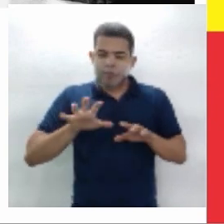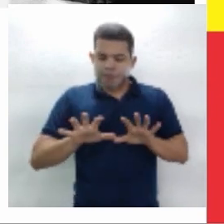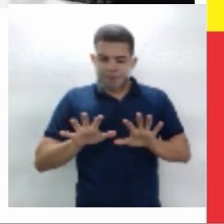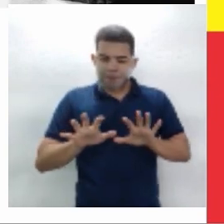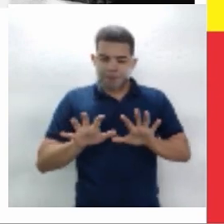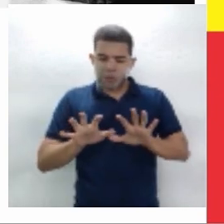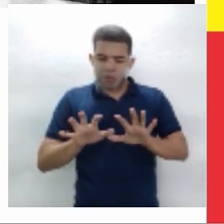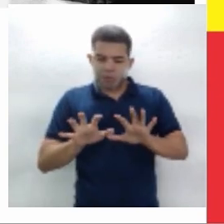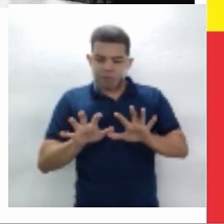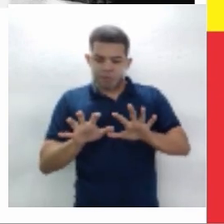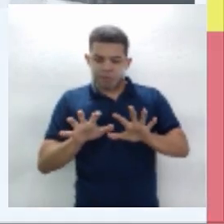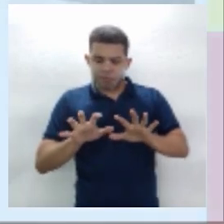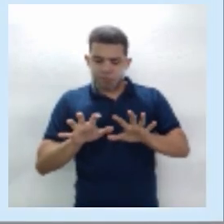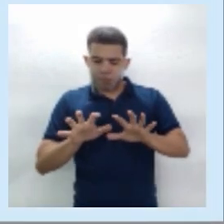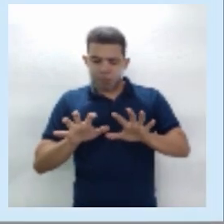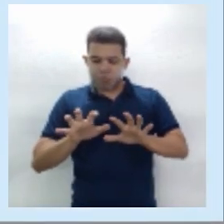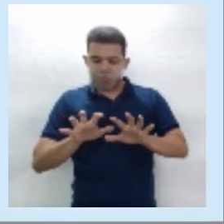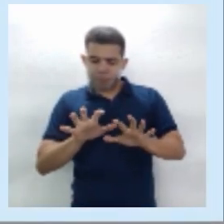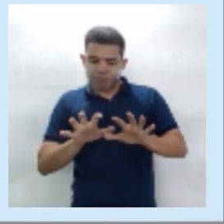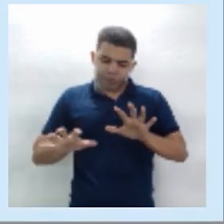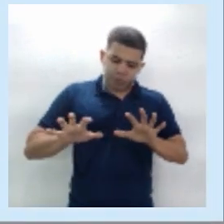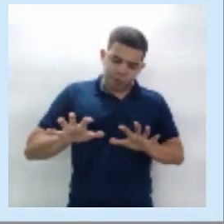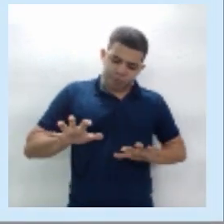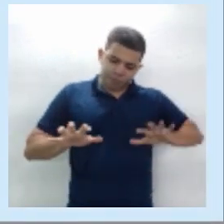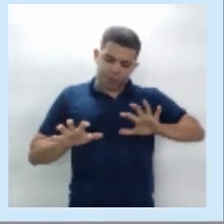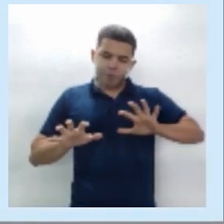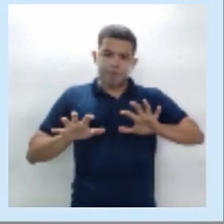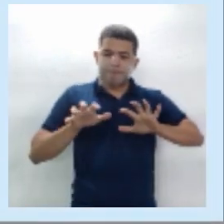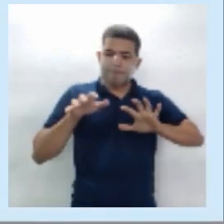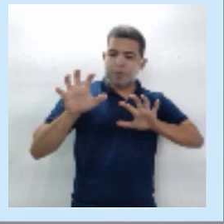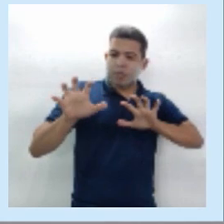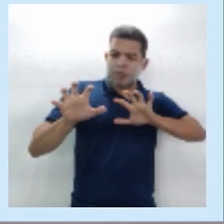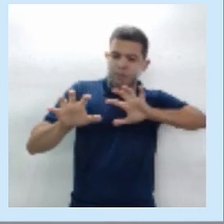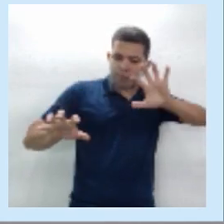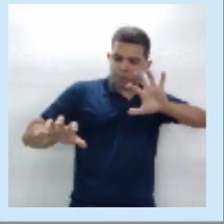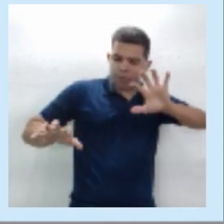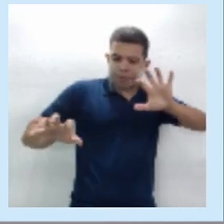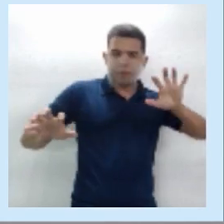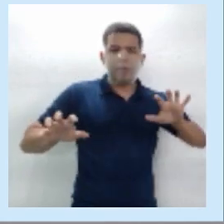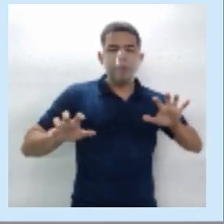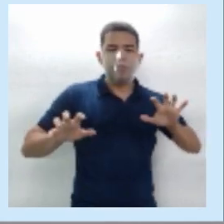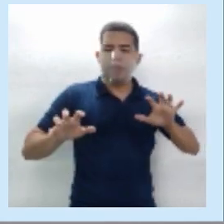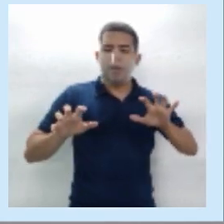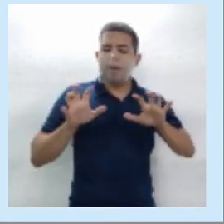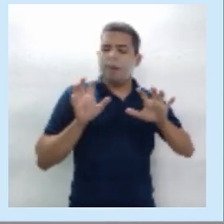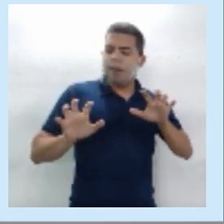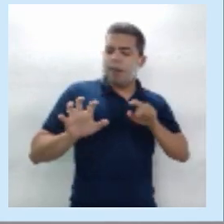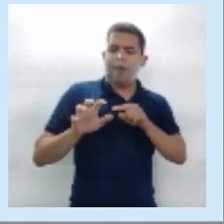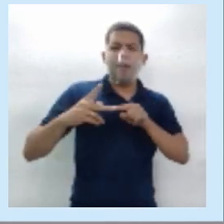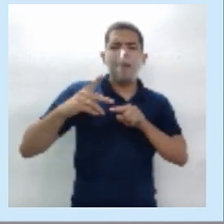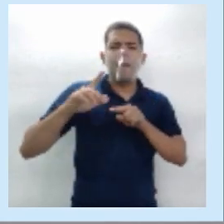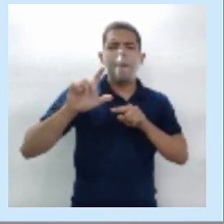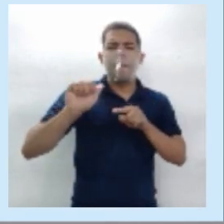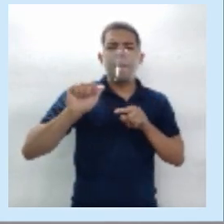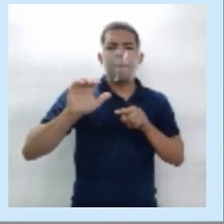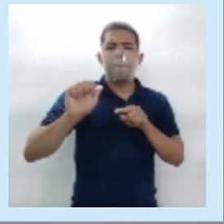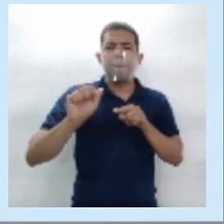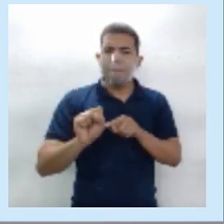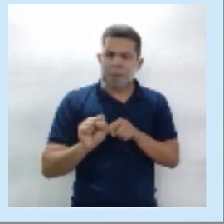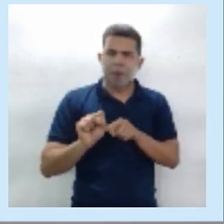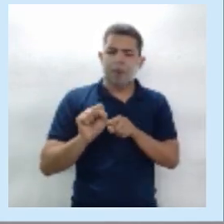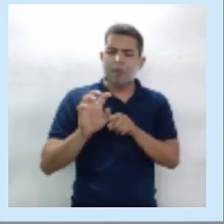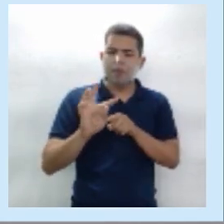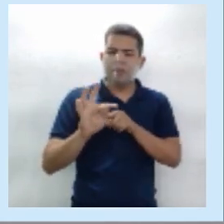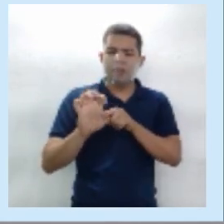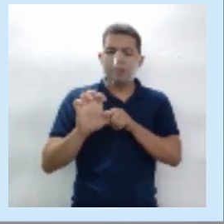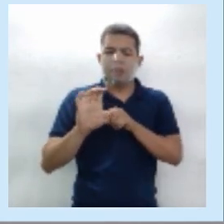placas tectônicas. E daí, quando eu falo das placas tectônicas, eu quero lembrar para você que